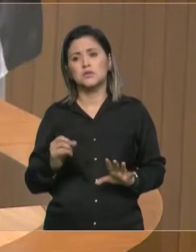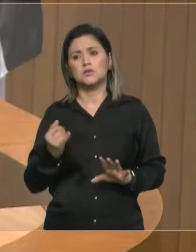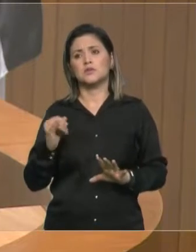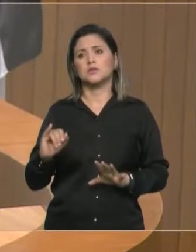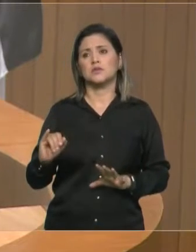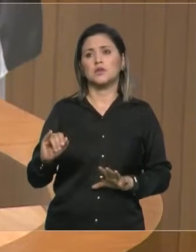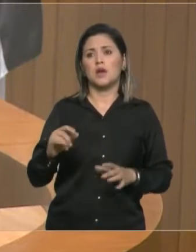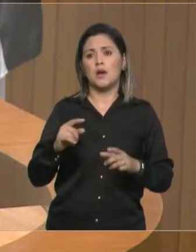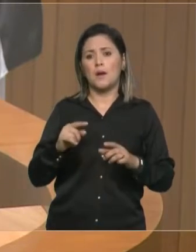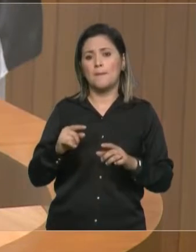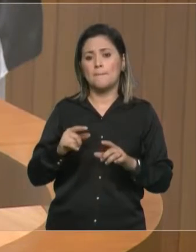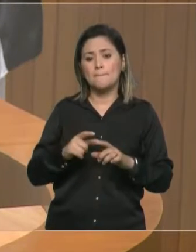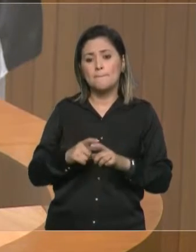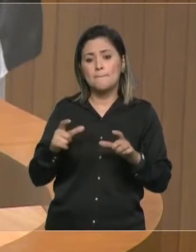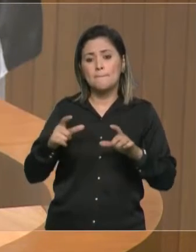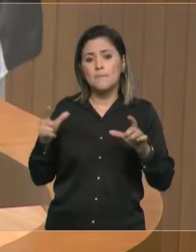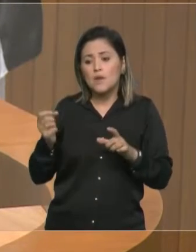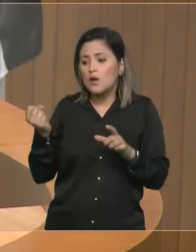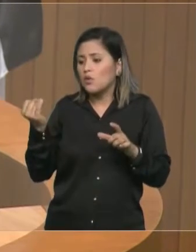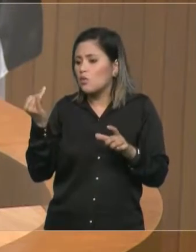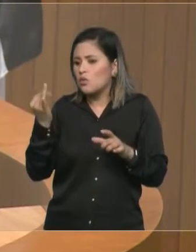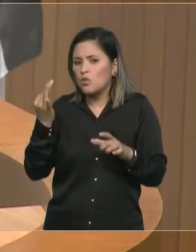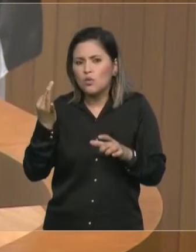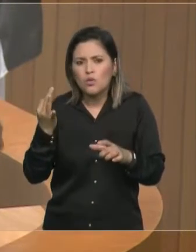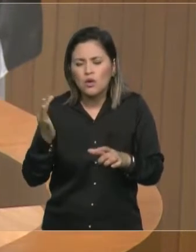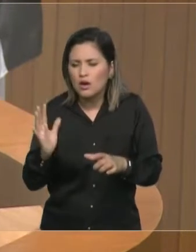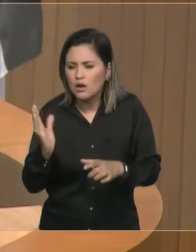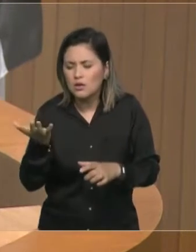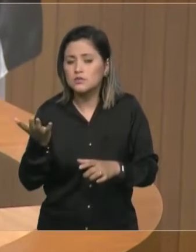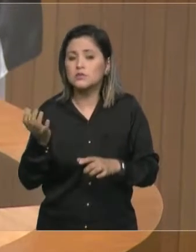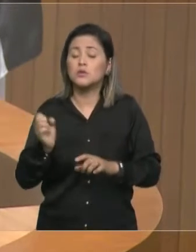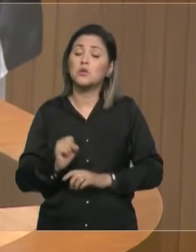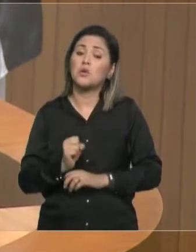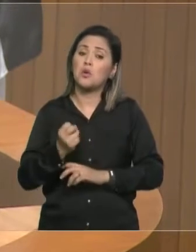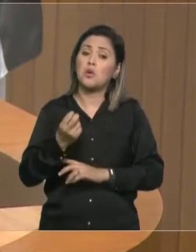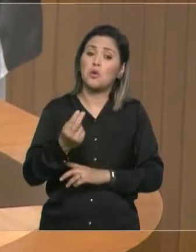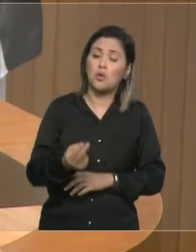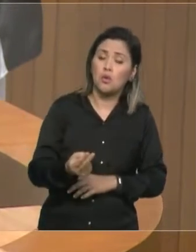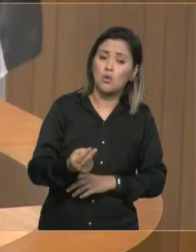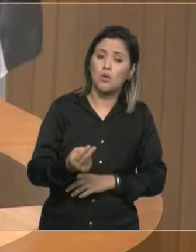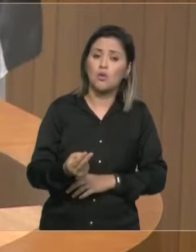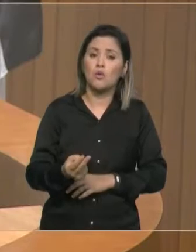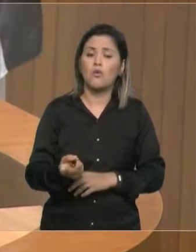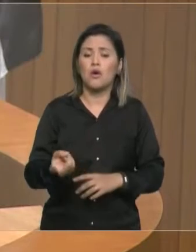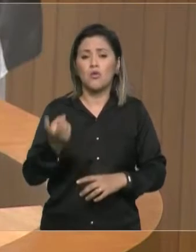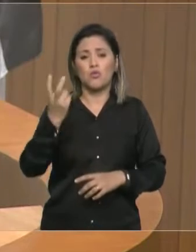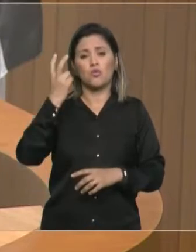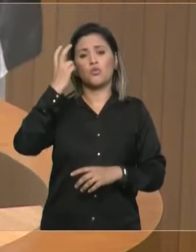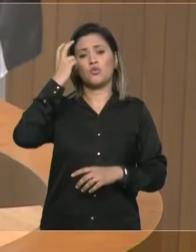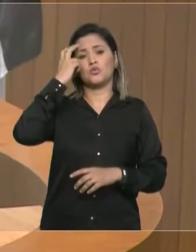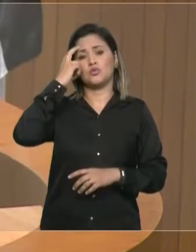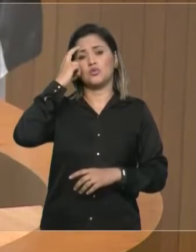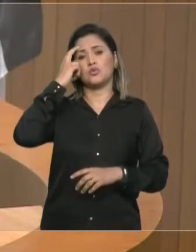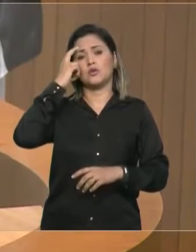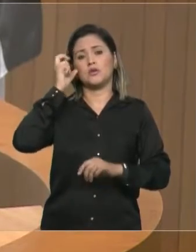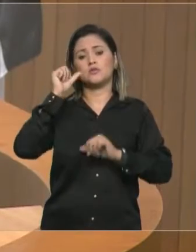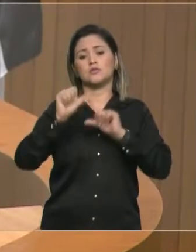das agressões ou o que tem acontecido é a mudança cultural que tem ocorrido no país das mulheres